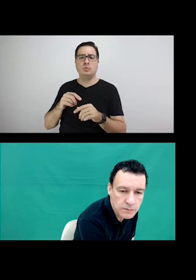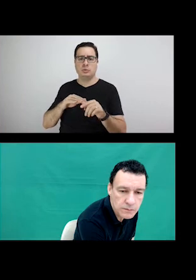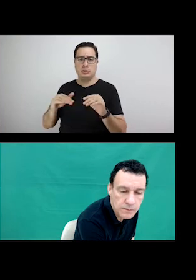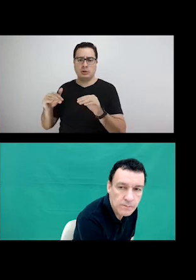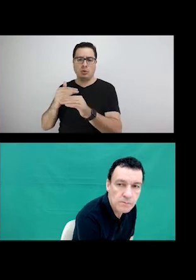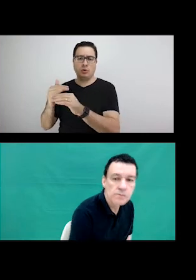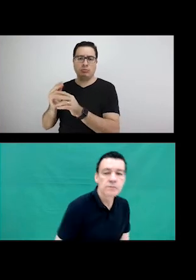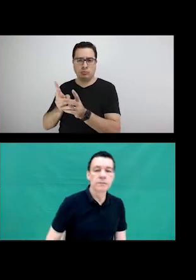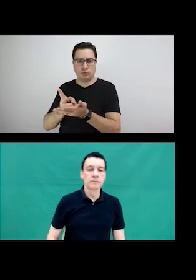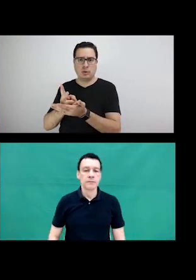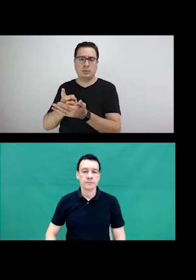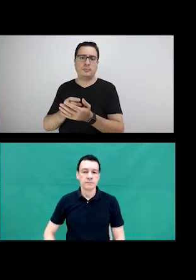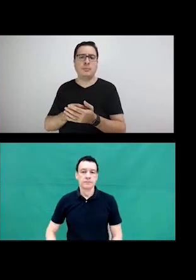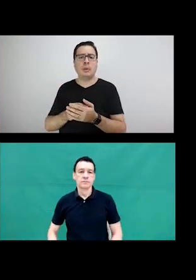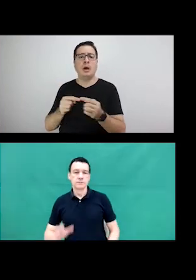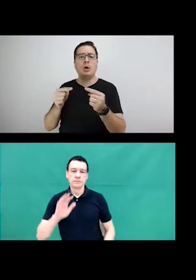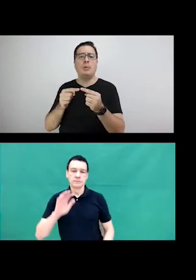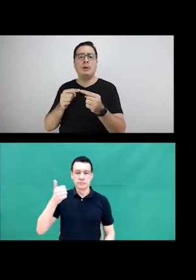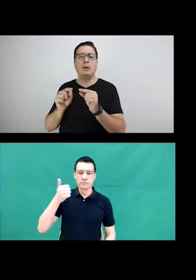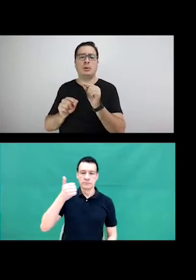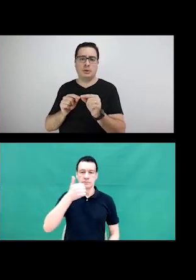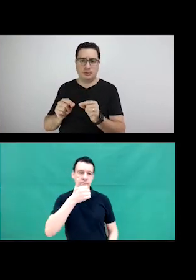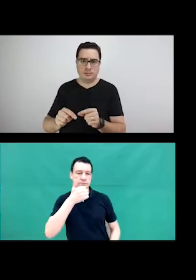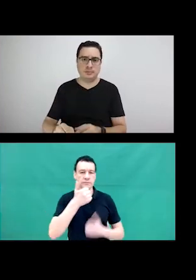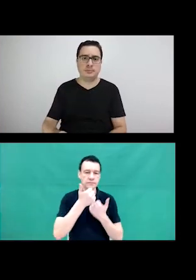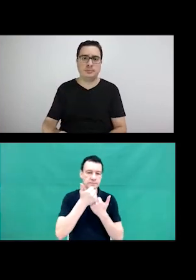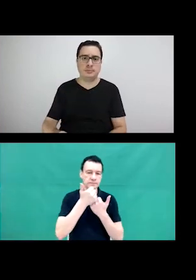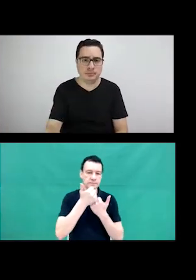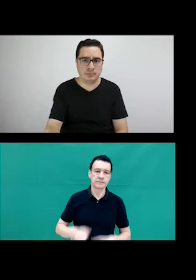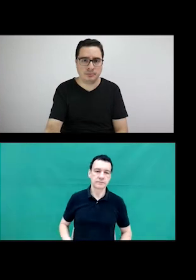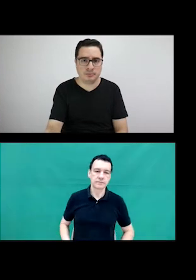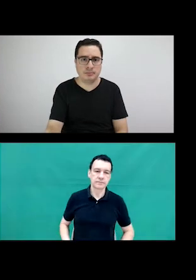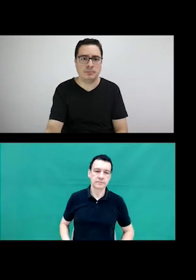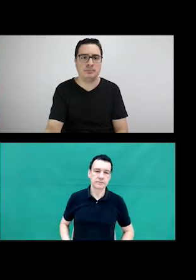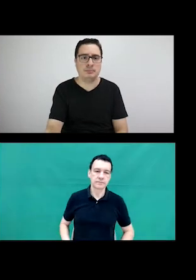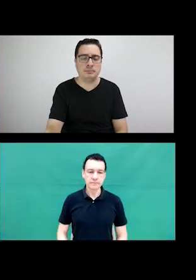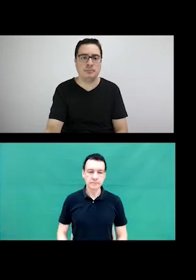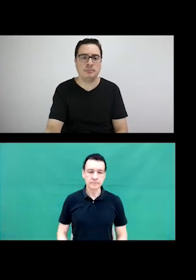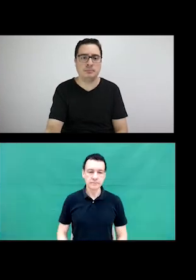Bem, e as correlações que nós encontramos com a WCAG é a